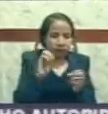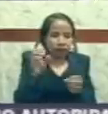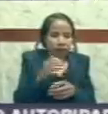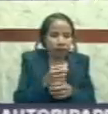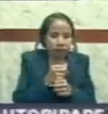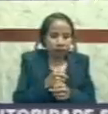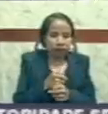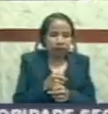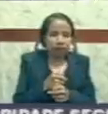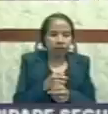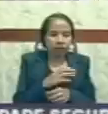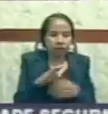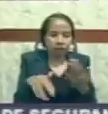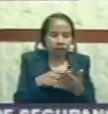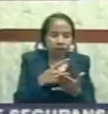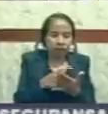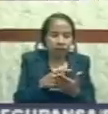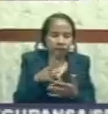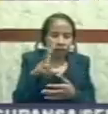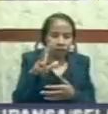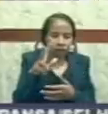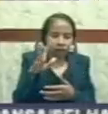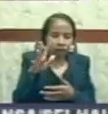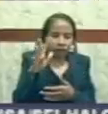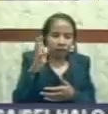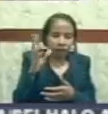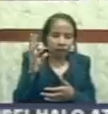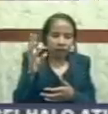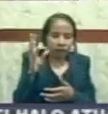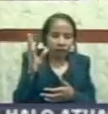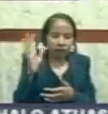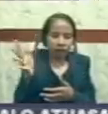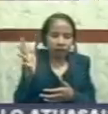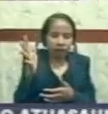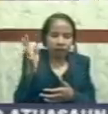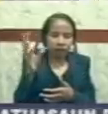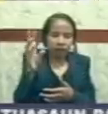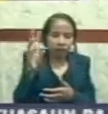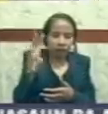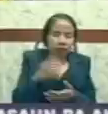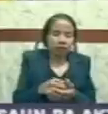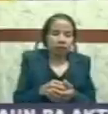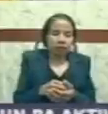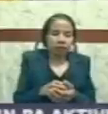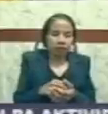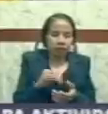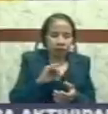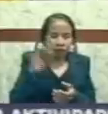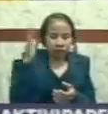tu. Se vamos a la Rona, cara, bele curiosidade, também, o Hanoi ainda